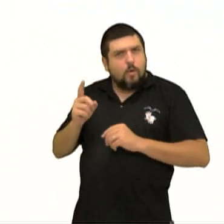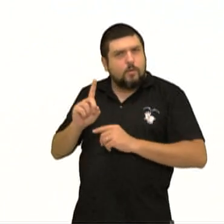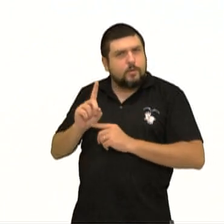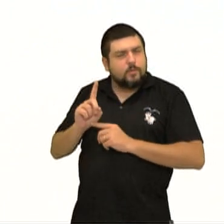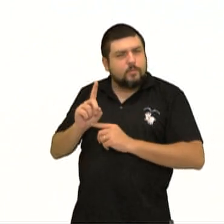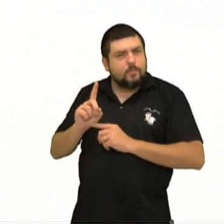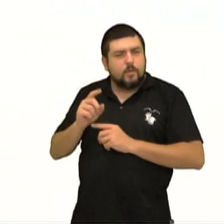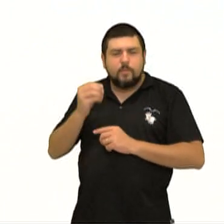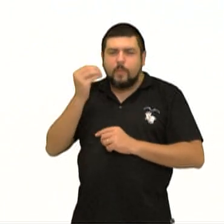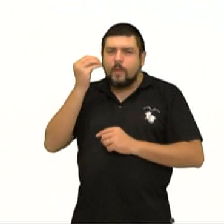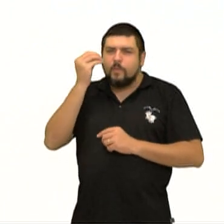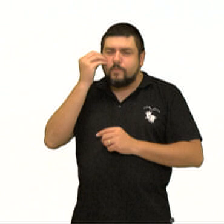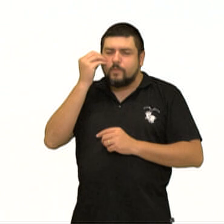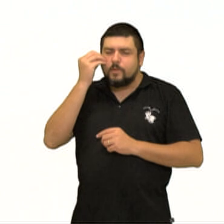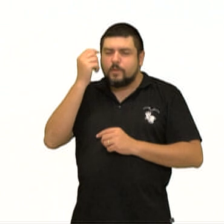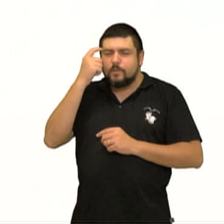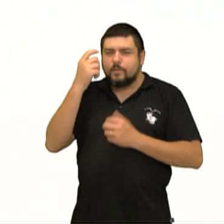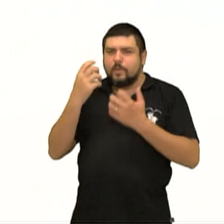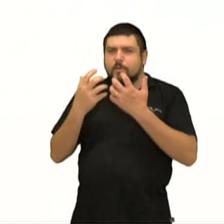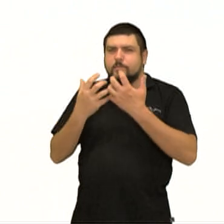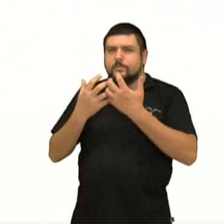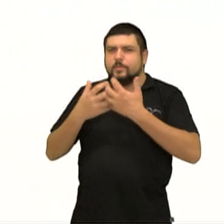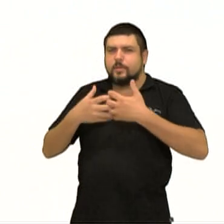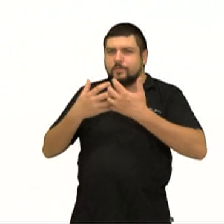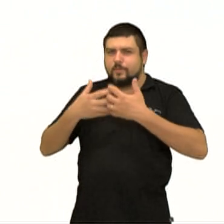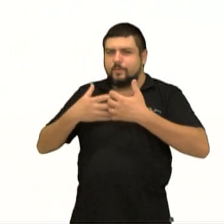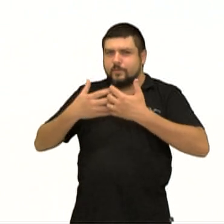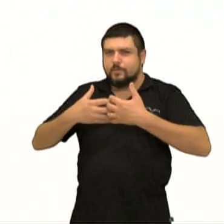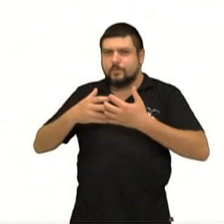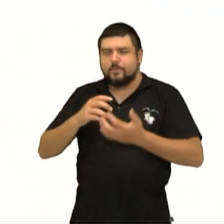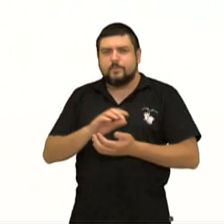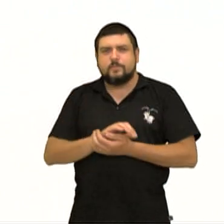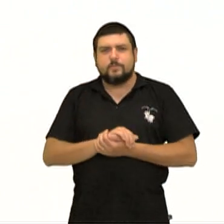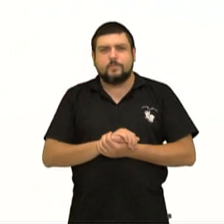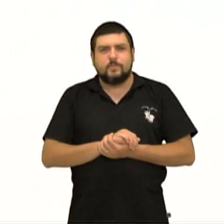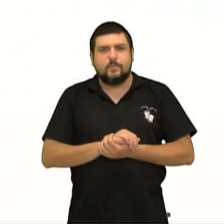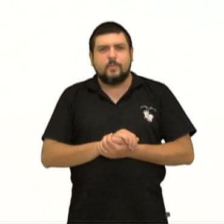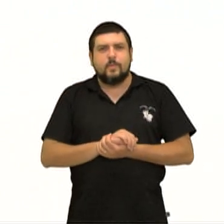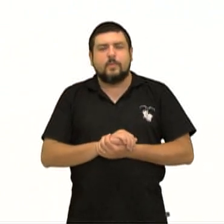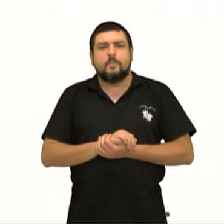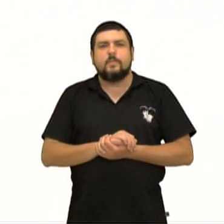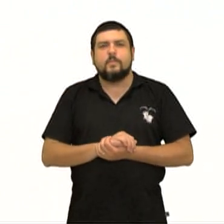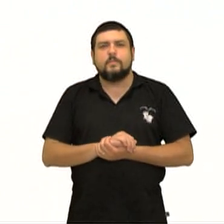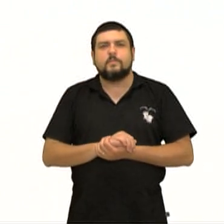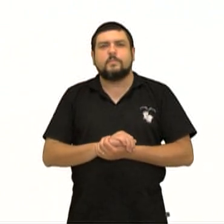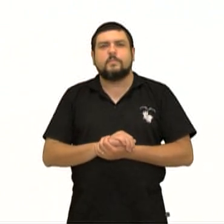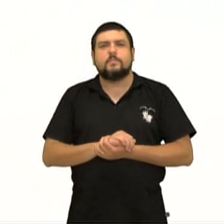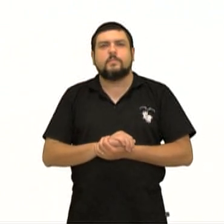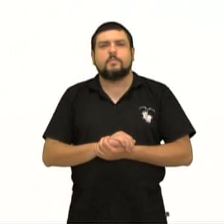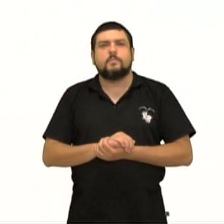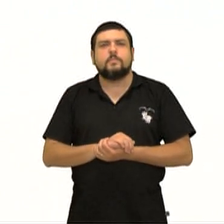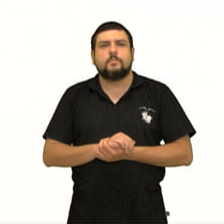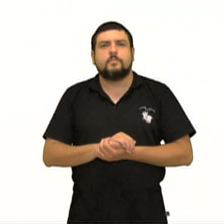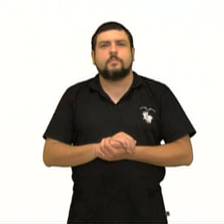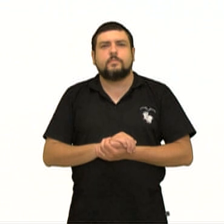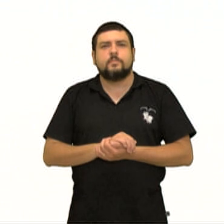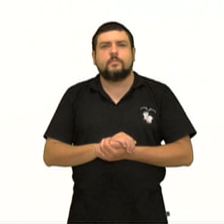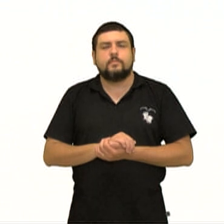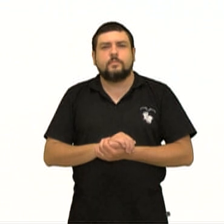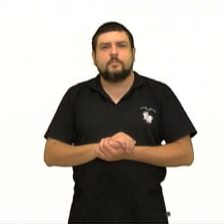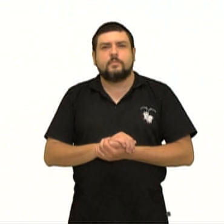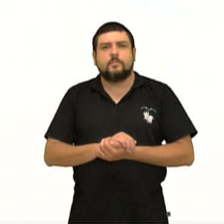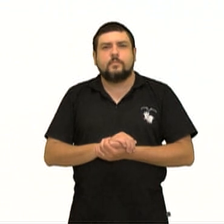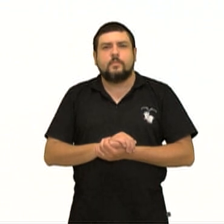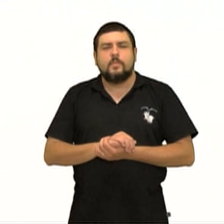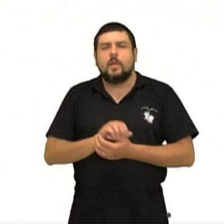tentar refletir, pensando no significado da palavra democracia e na reação, se você teria uma reação parecida